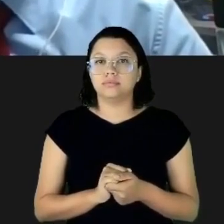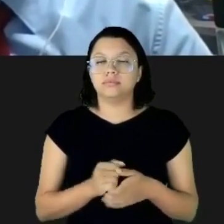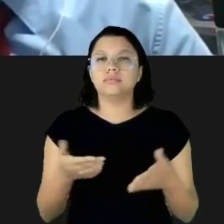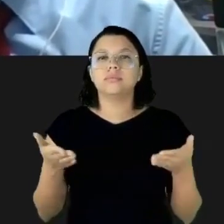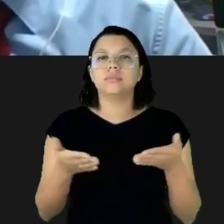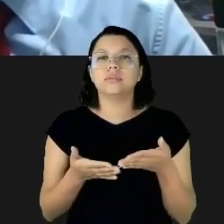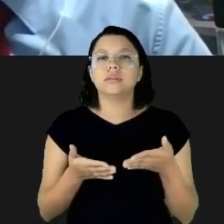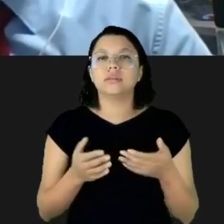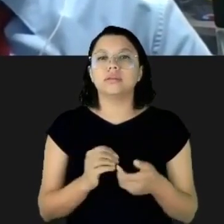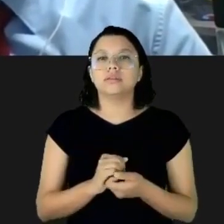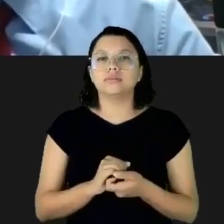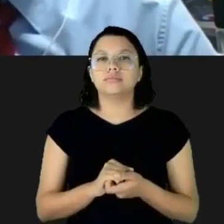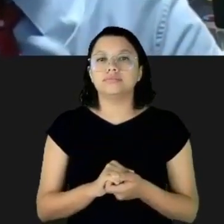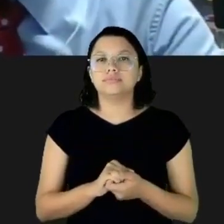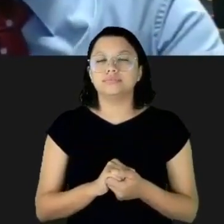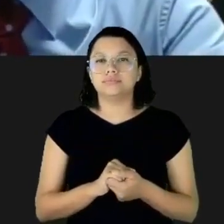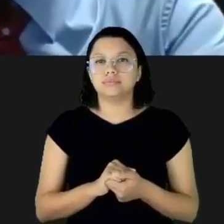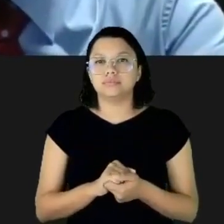aqui no